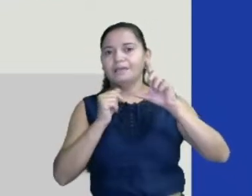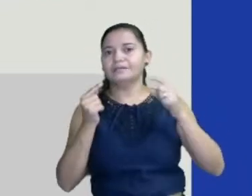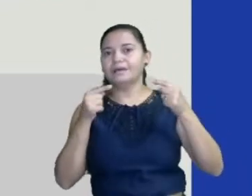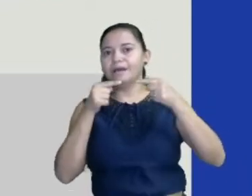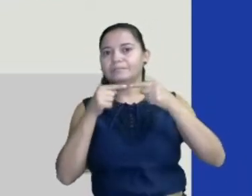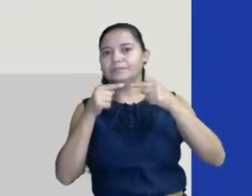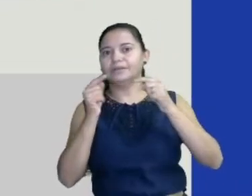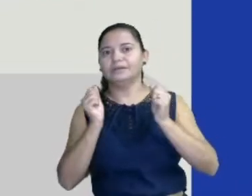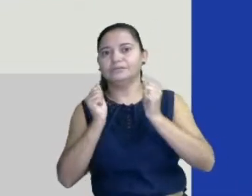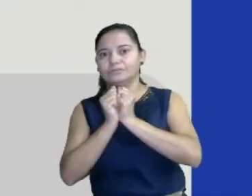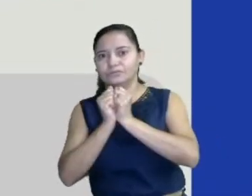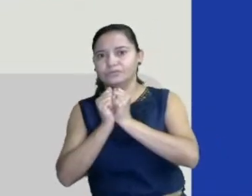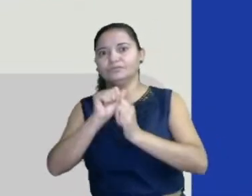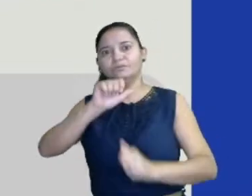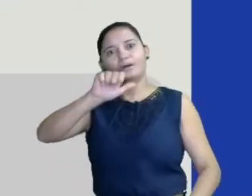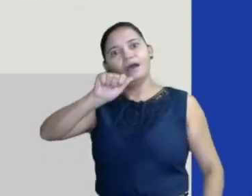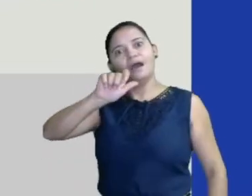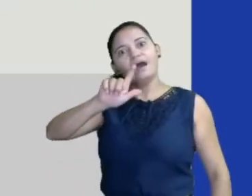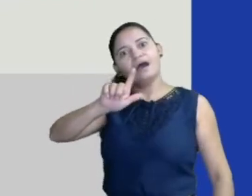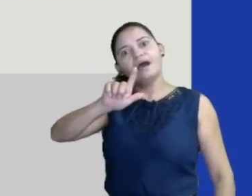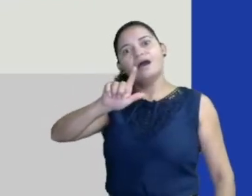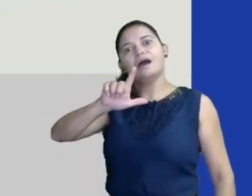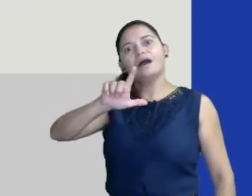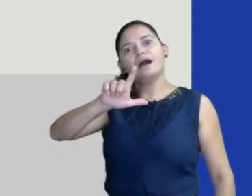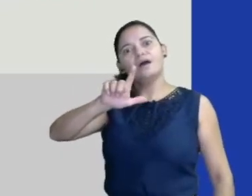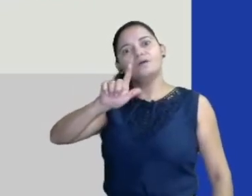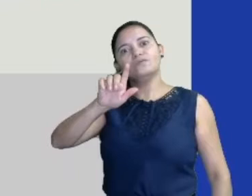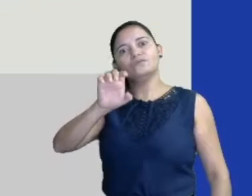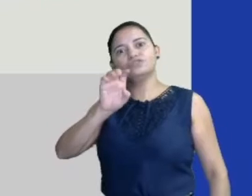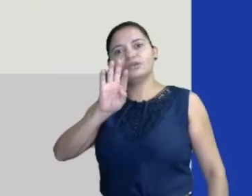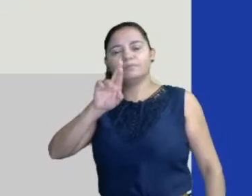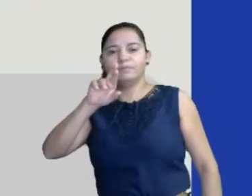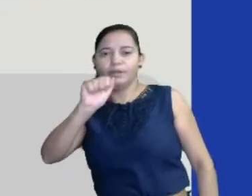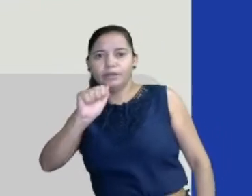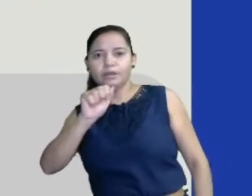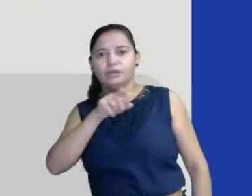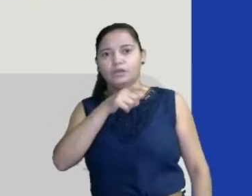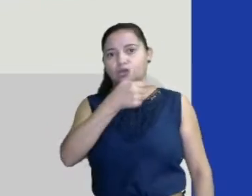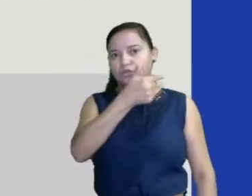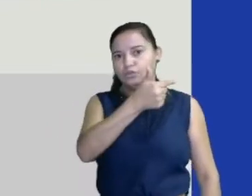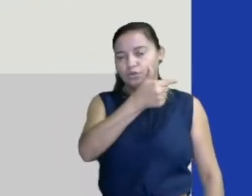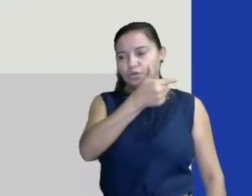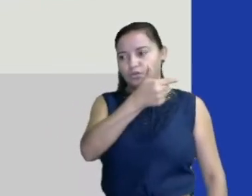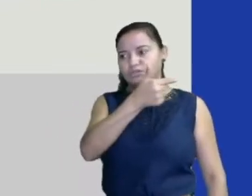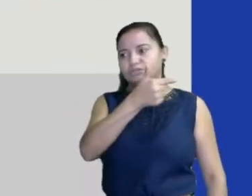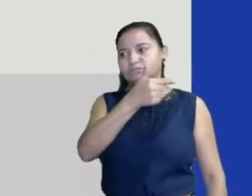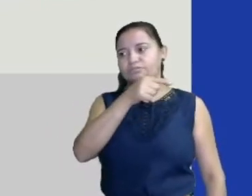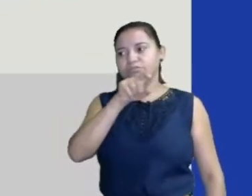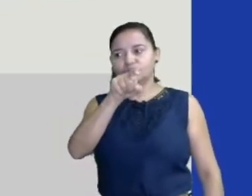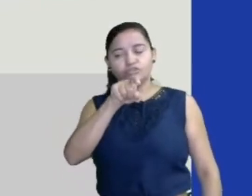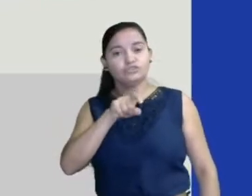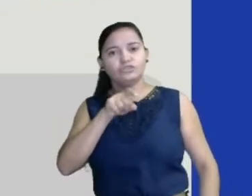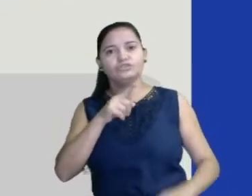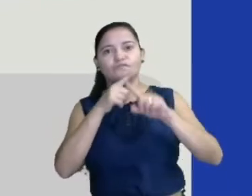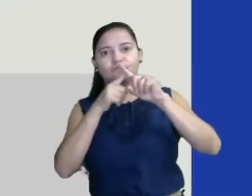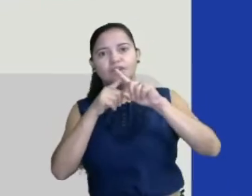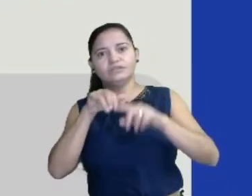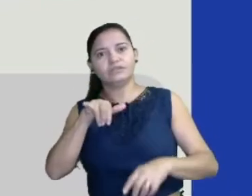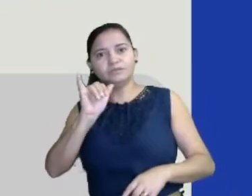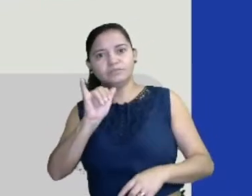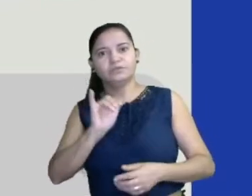utilizando dentro da álgebra tá 2x Y eu vou ter quem 2xy